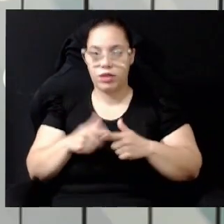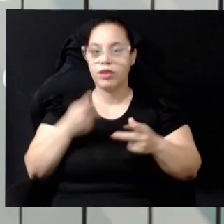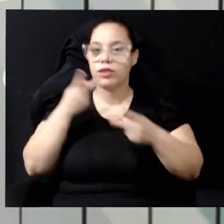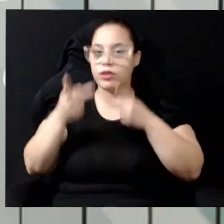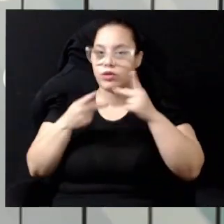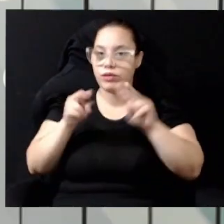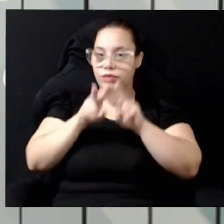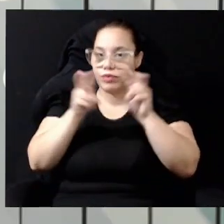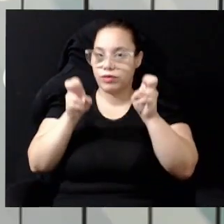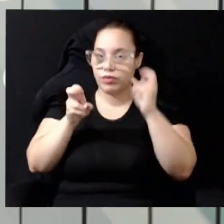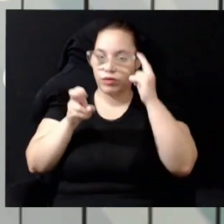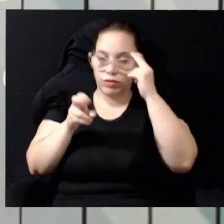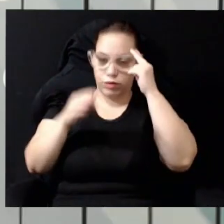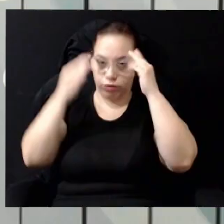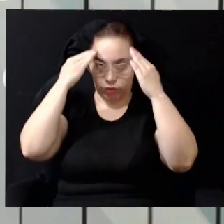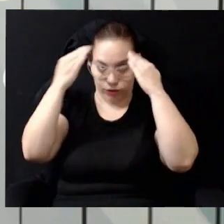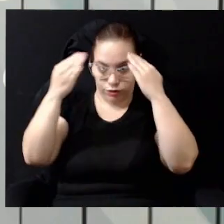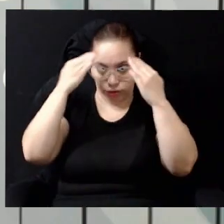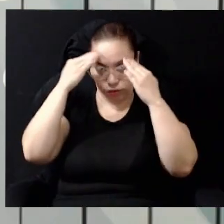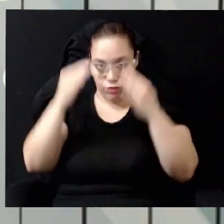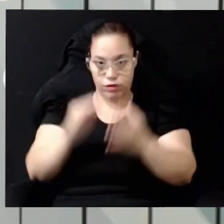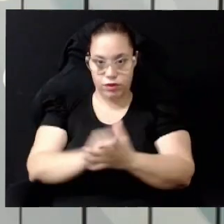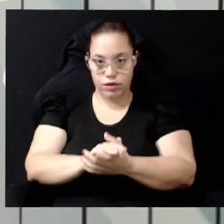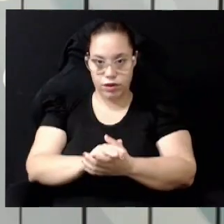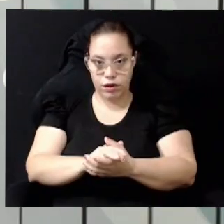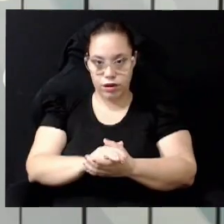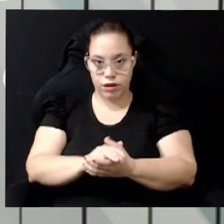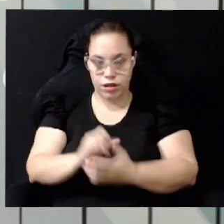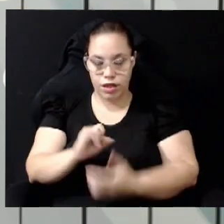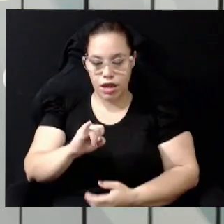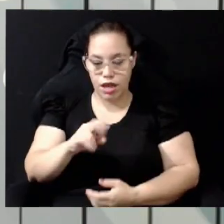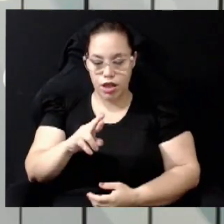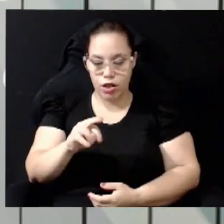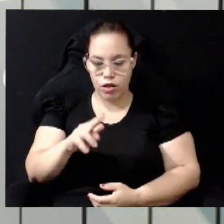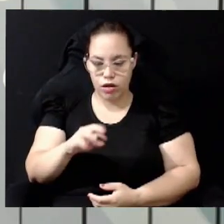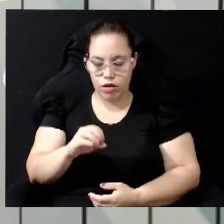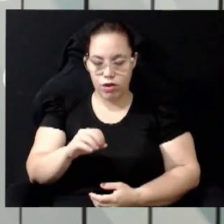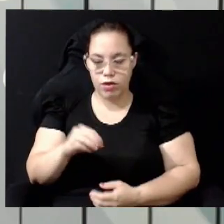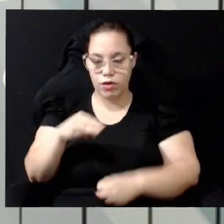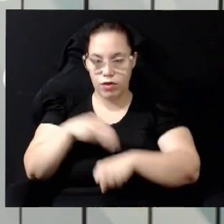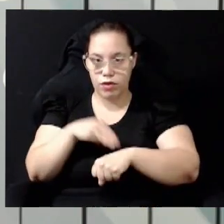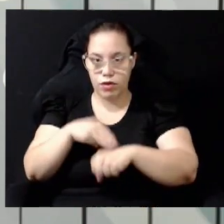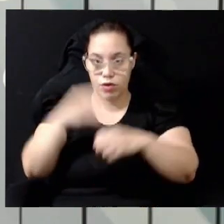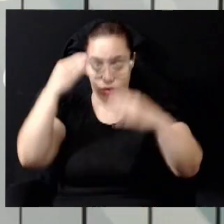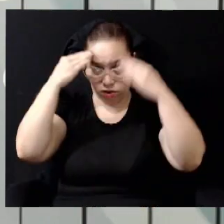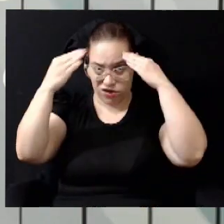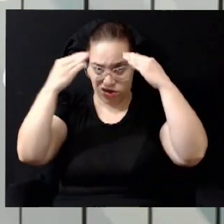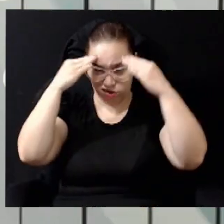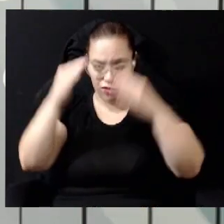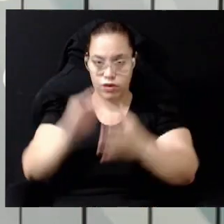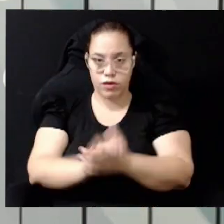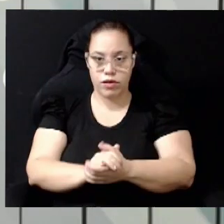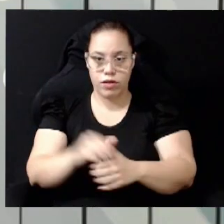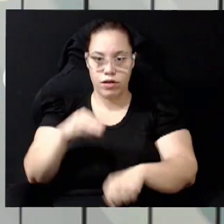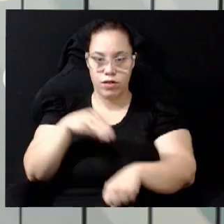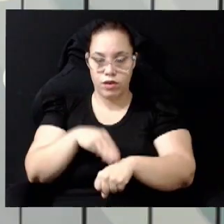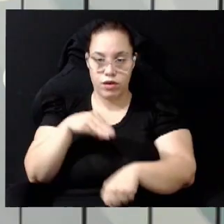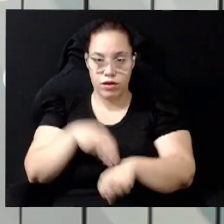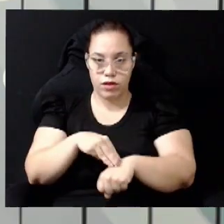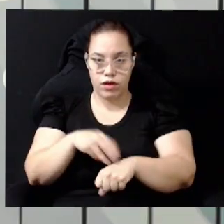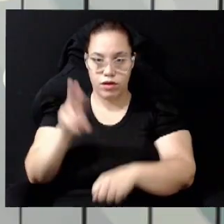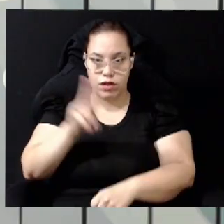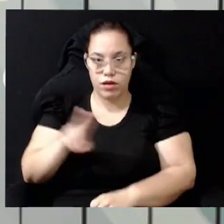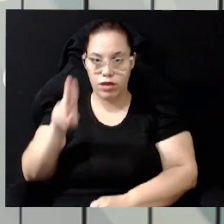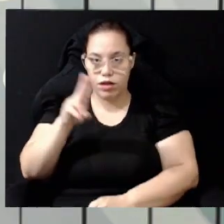é o psicólogo Vitor Friari, também mestre em psicologia pela Universidade Metropolitana